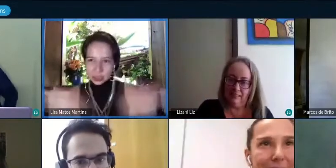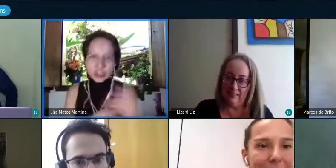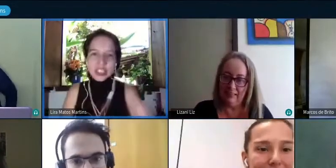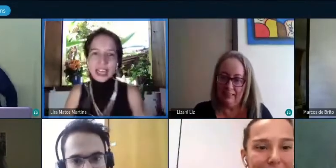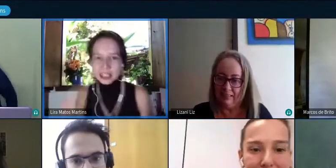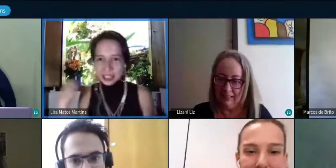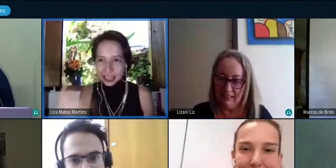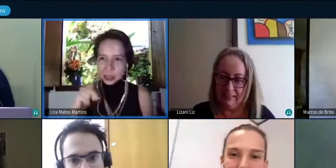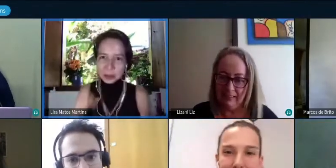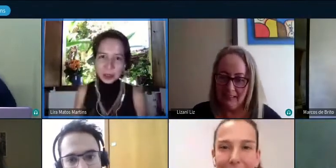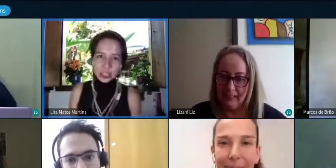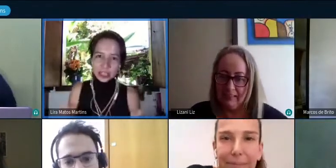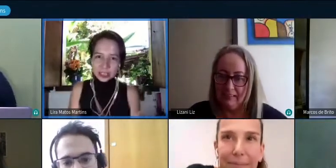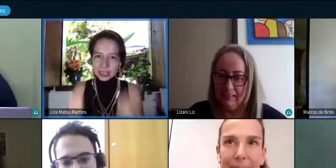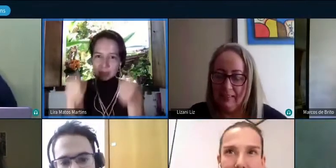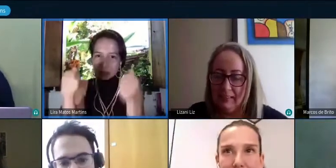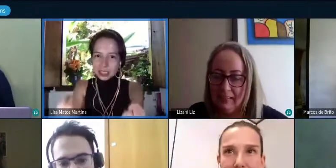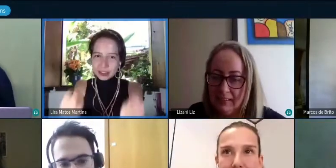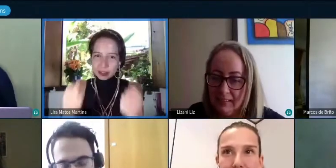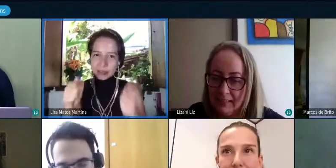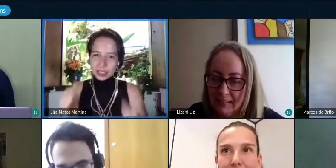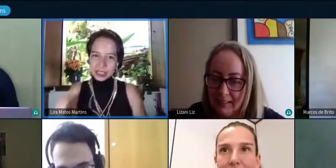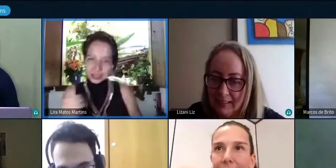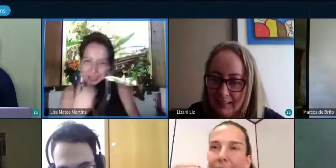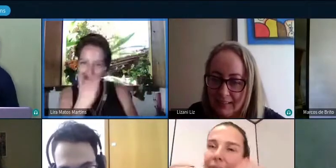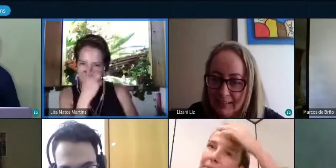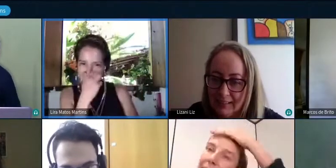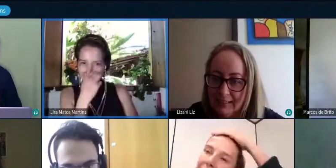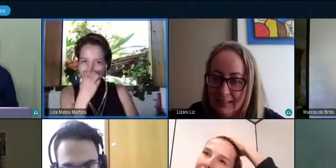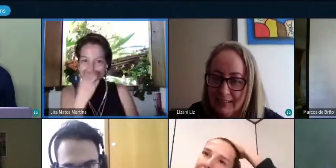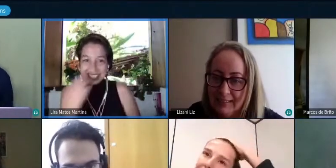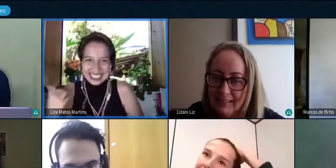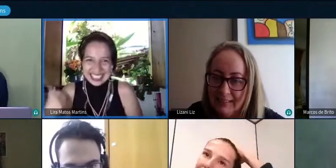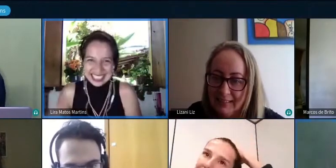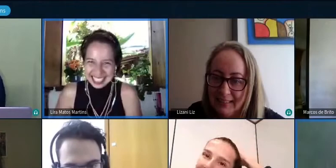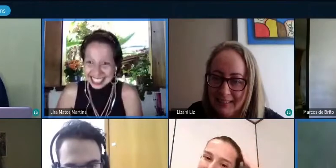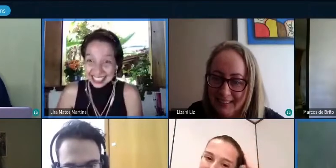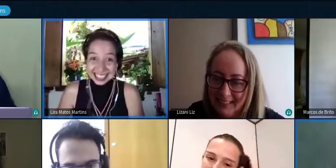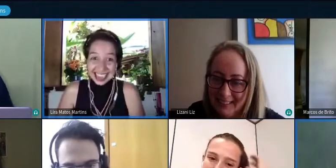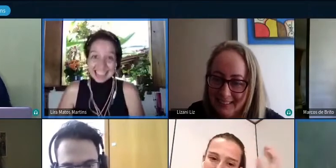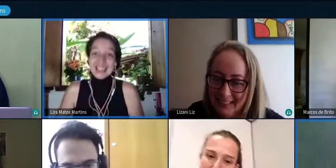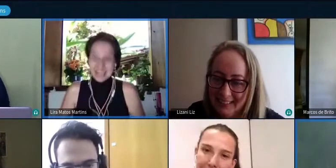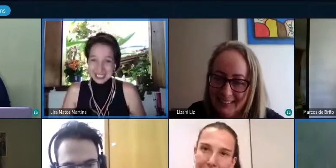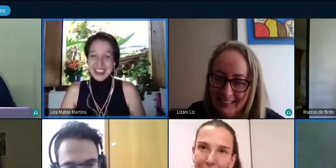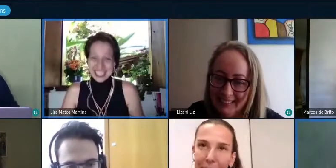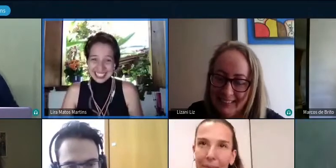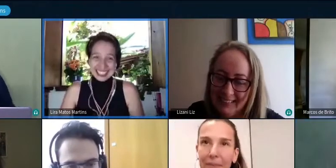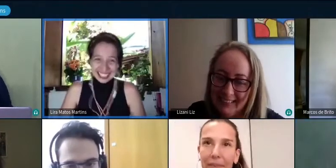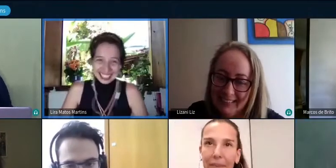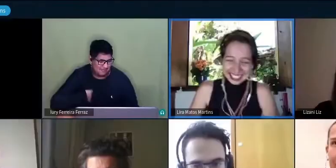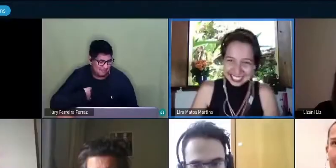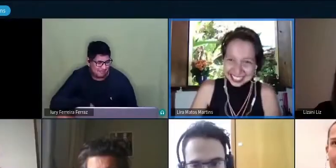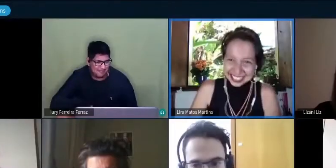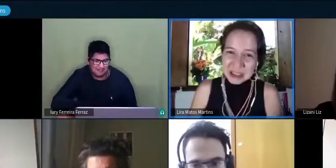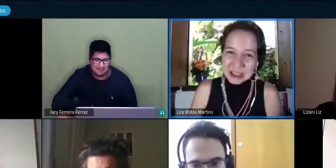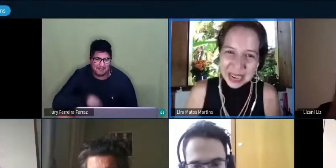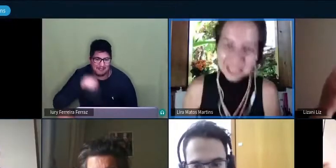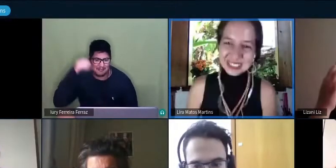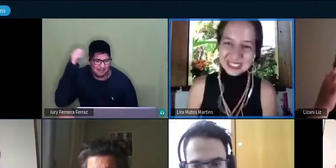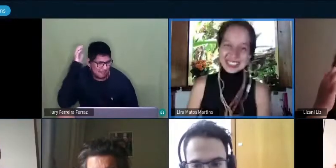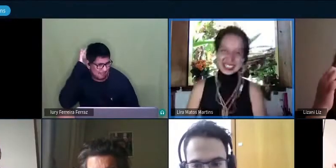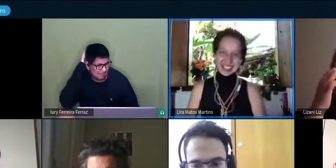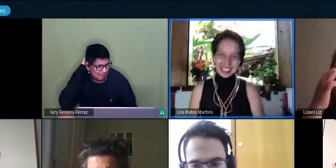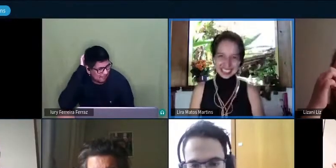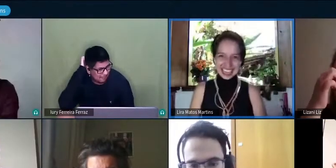já tá tudo certo. Escreve seu projeto, tá aqui os livros pra você estudar pra prova. Verdade. Narinha foi embora desse jeito. E foi.